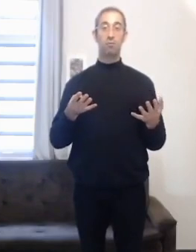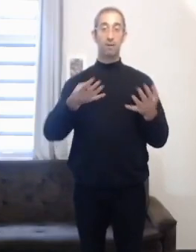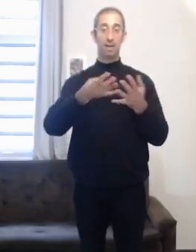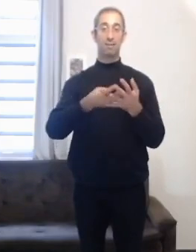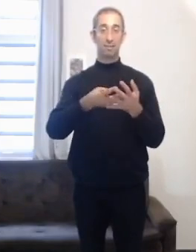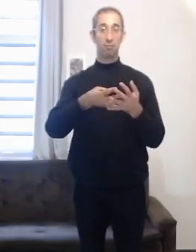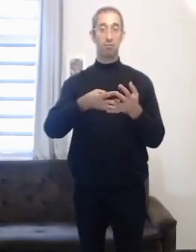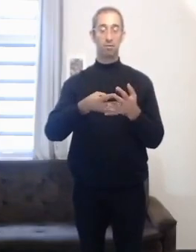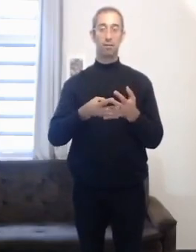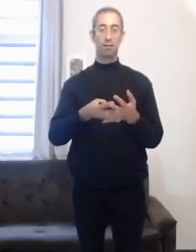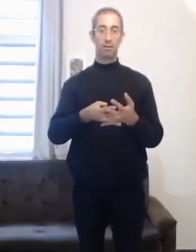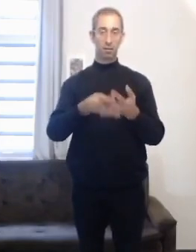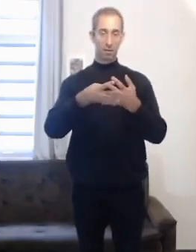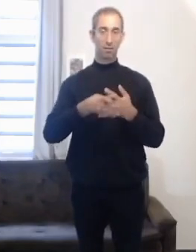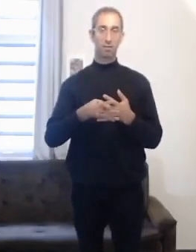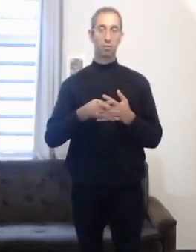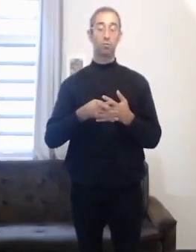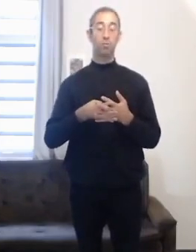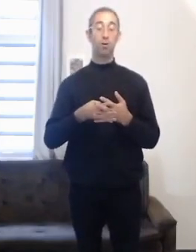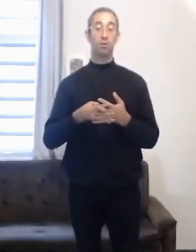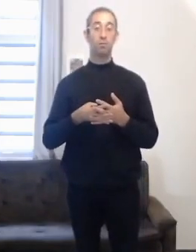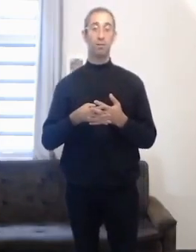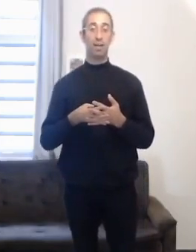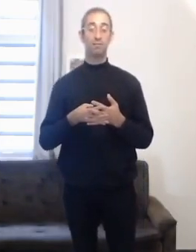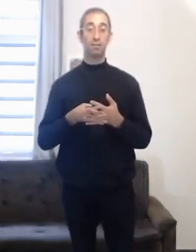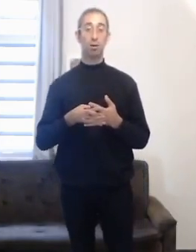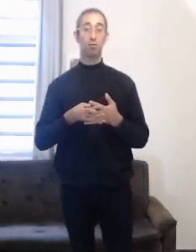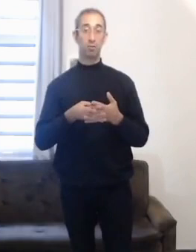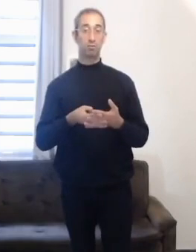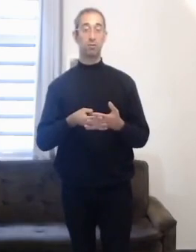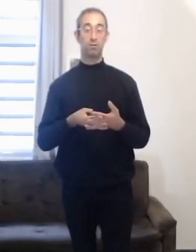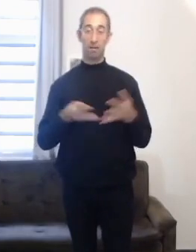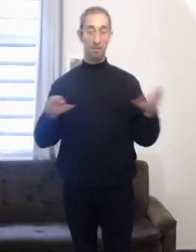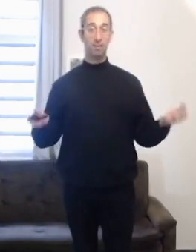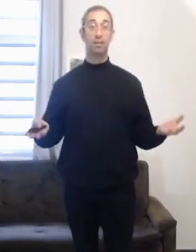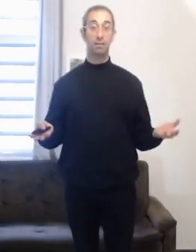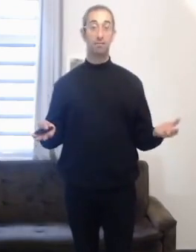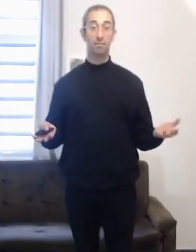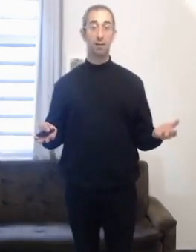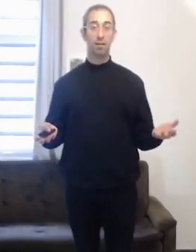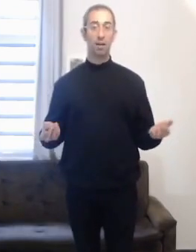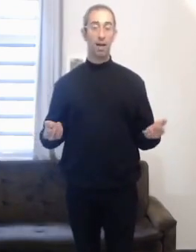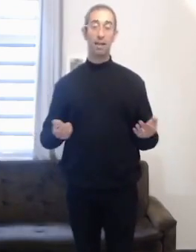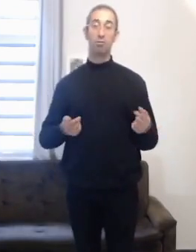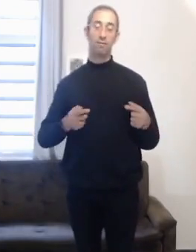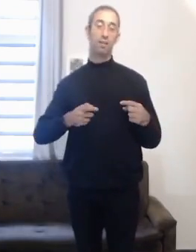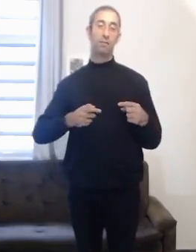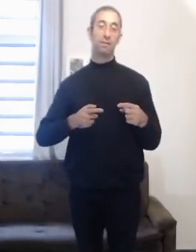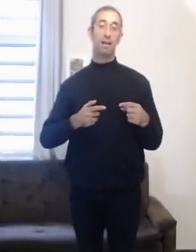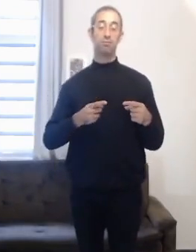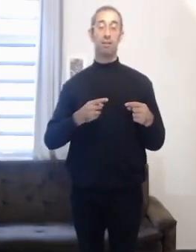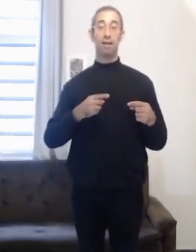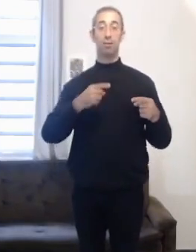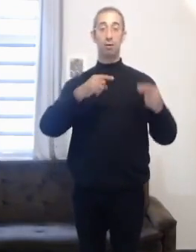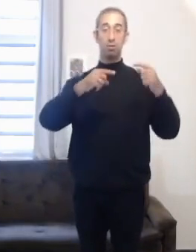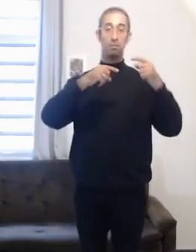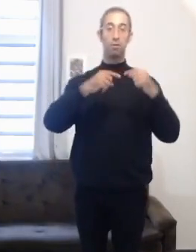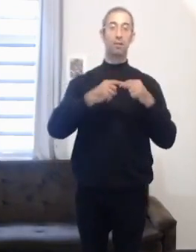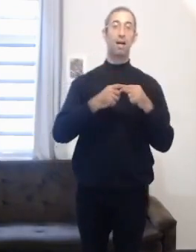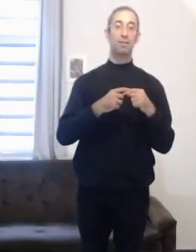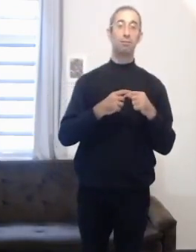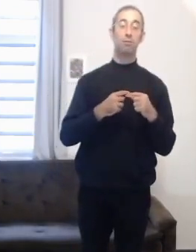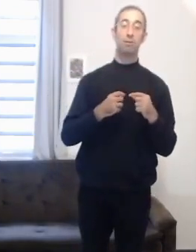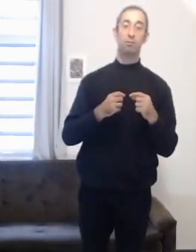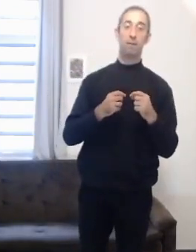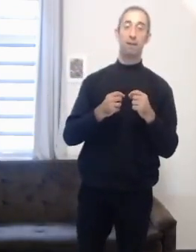onde não tem uma explicação que suporta por trás, você corre o risco de falar besteira. Aí, lógico, você vai ter que pensar, ah, então será que tem uma coisa